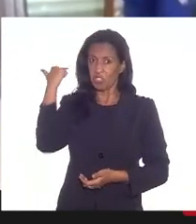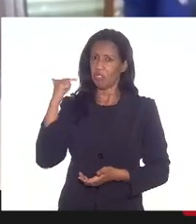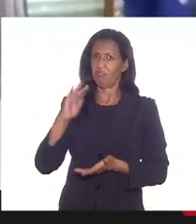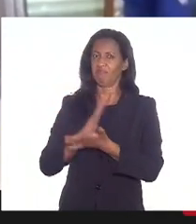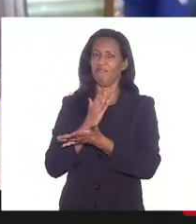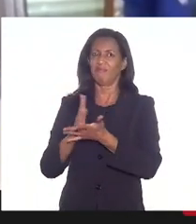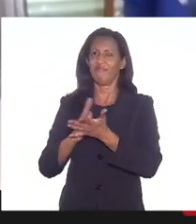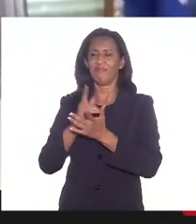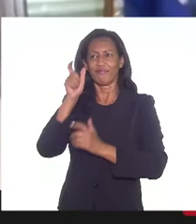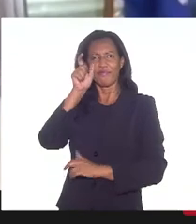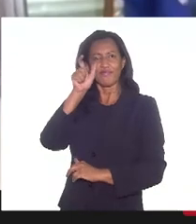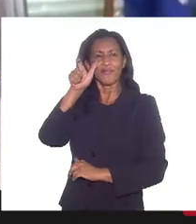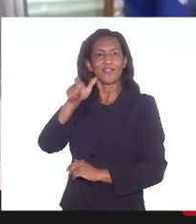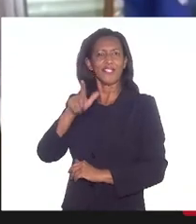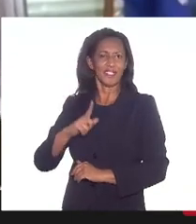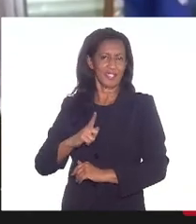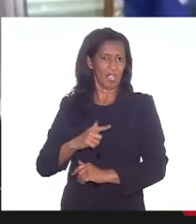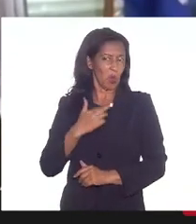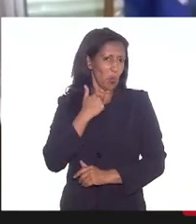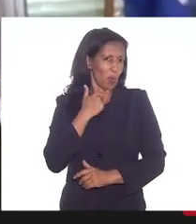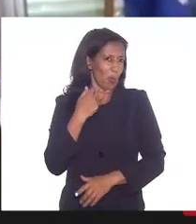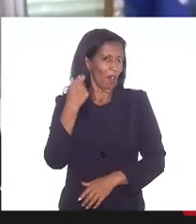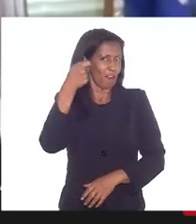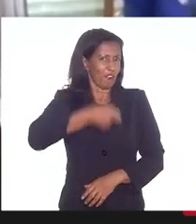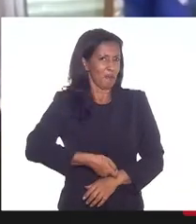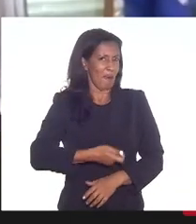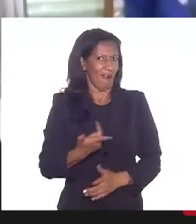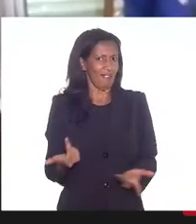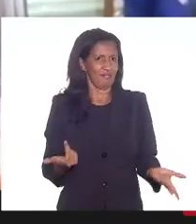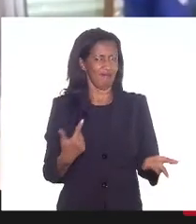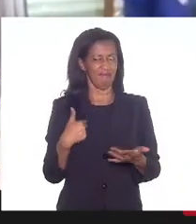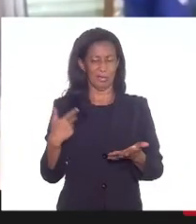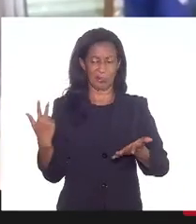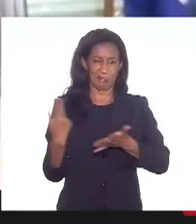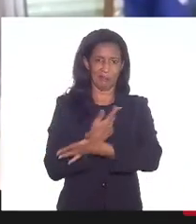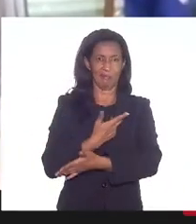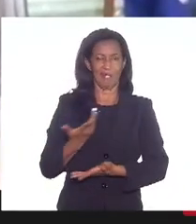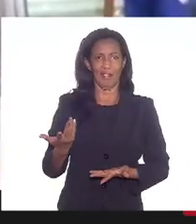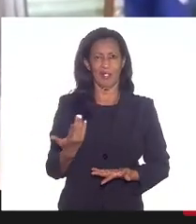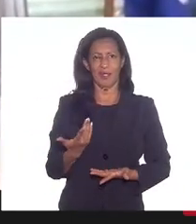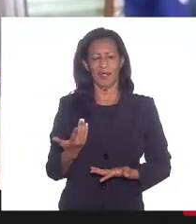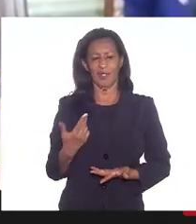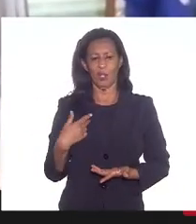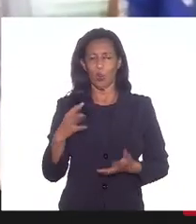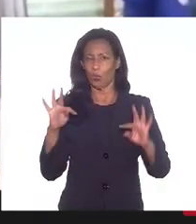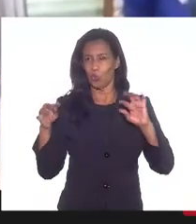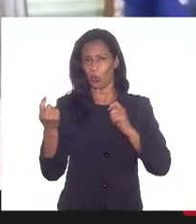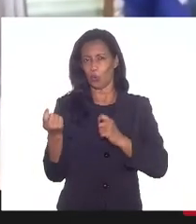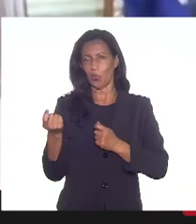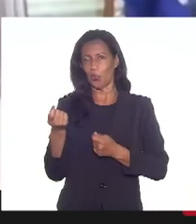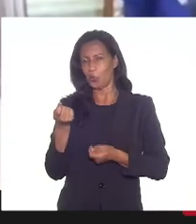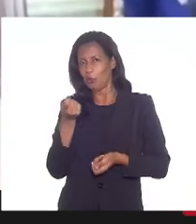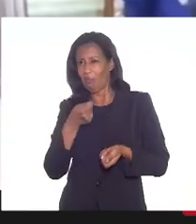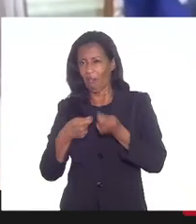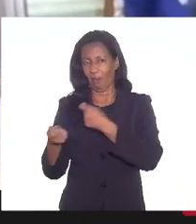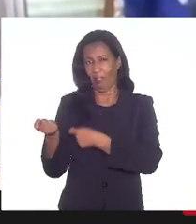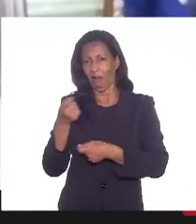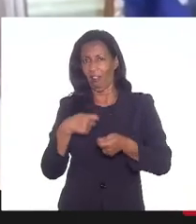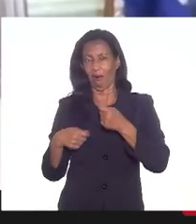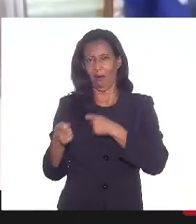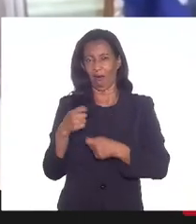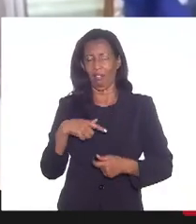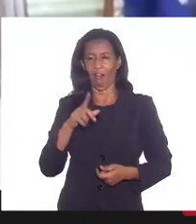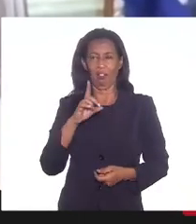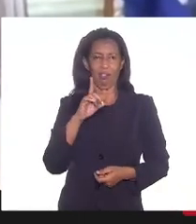Esse jabuti tem interesse. Eu não posso afirmar, seria leviano, todo mundo especula, mas acredito que o deputado Cristiano Auro participou efetivamente,